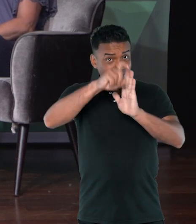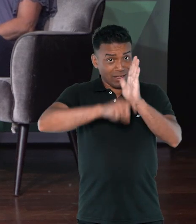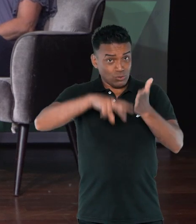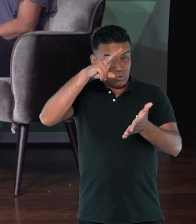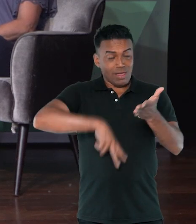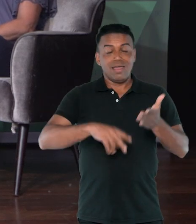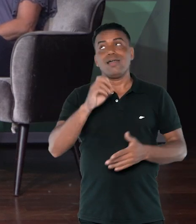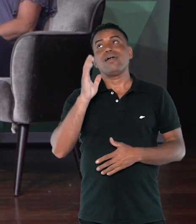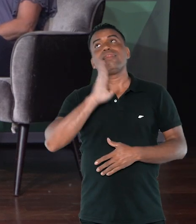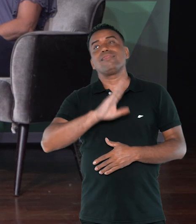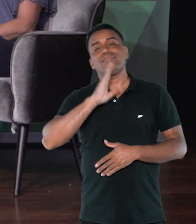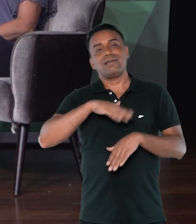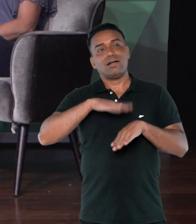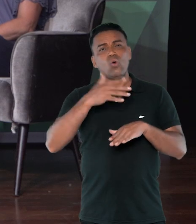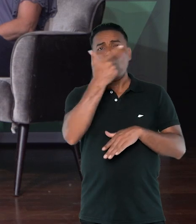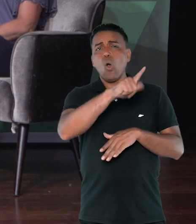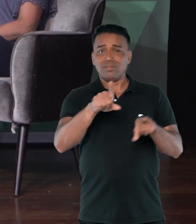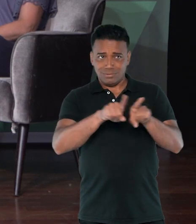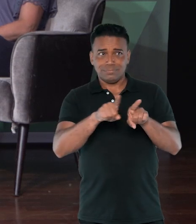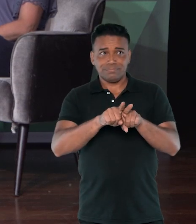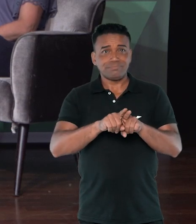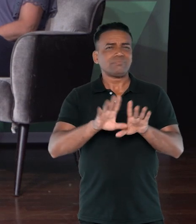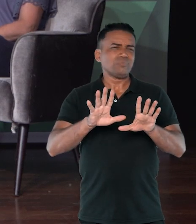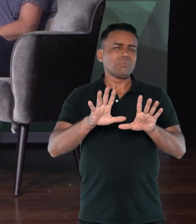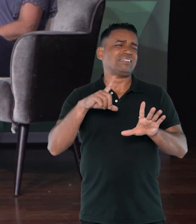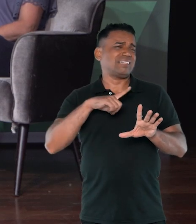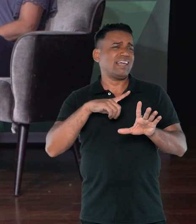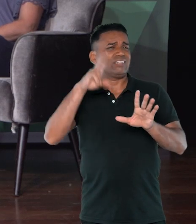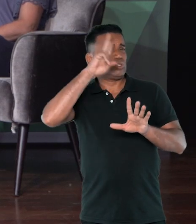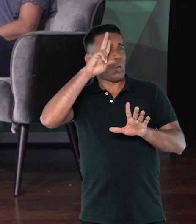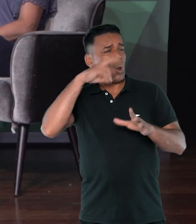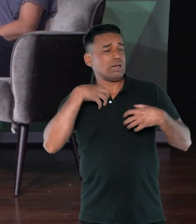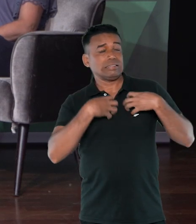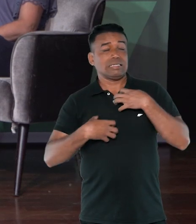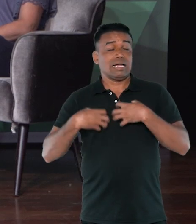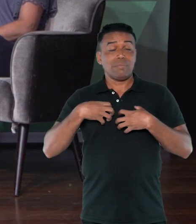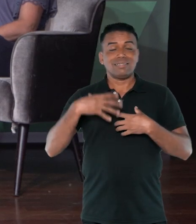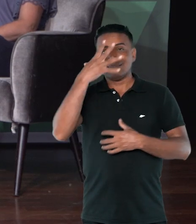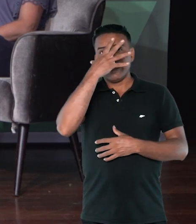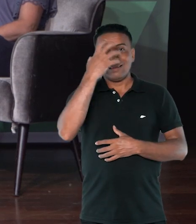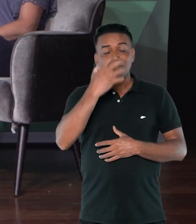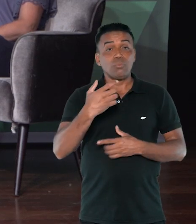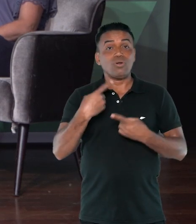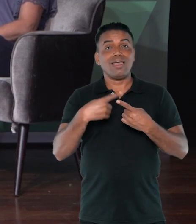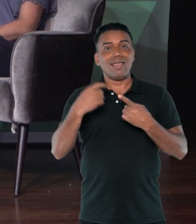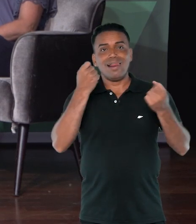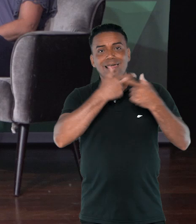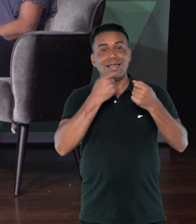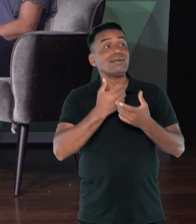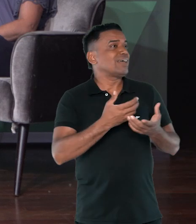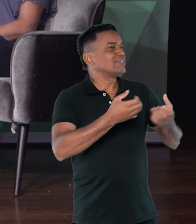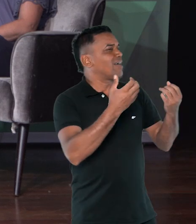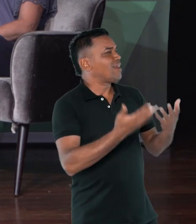traz leveza, né? Essa leveza. é graça. Alguém mais quer falar com a Renata aqui?